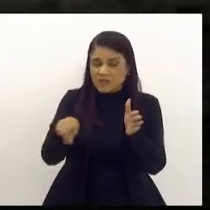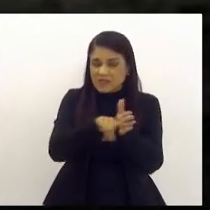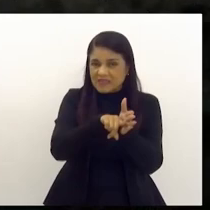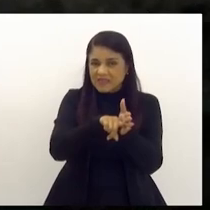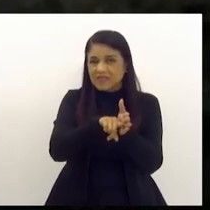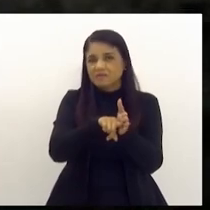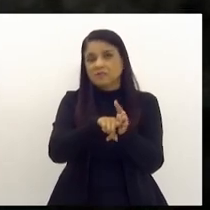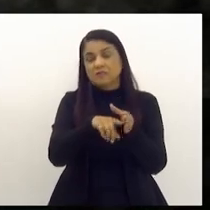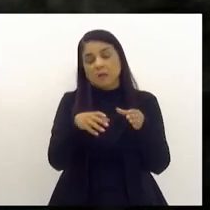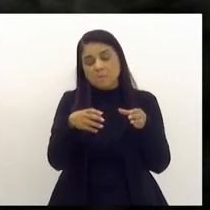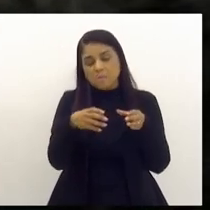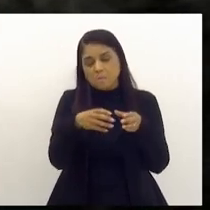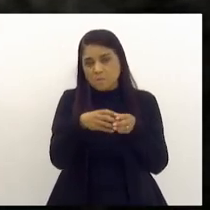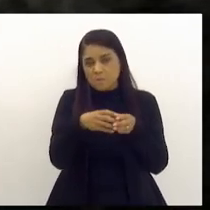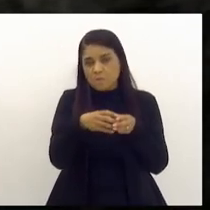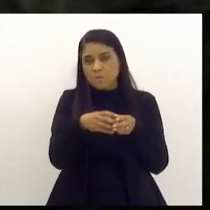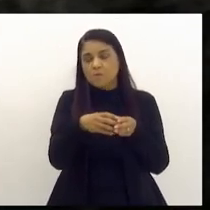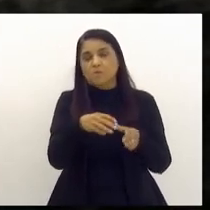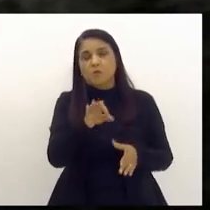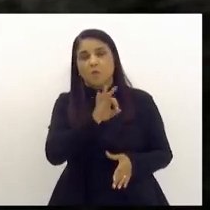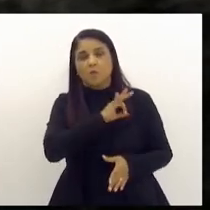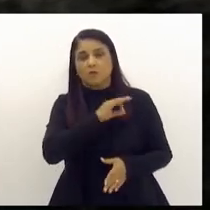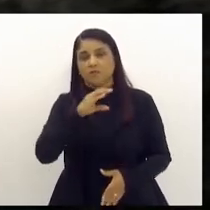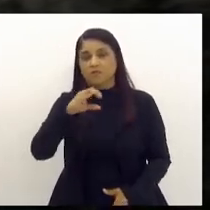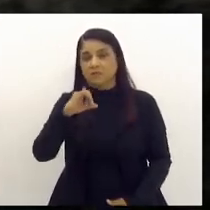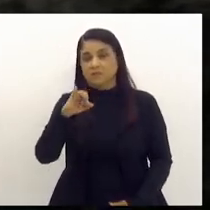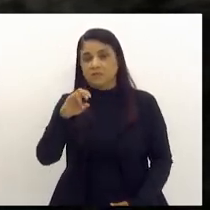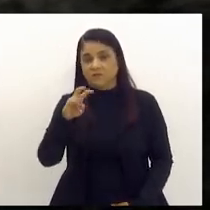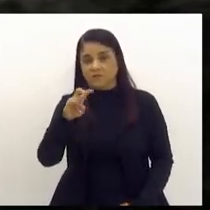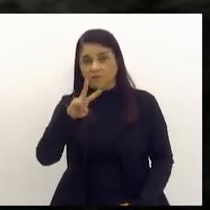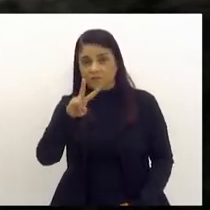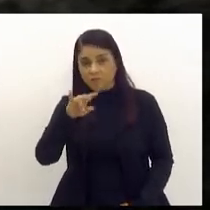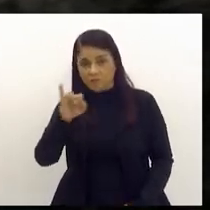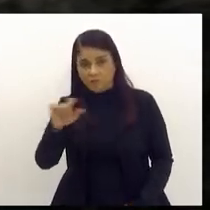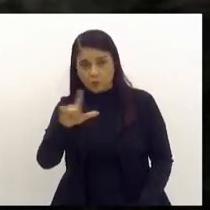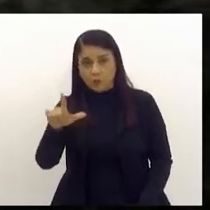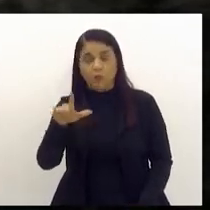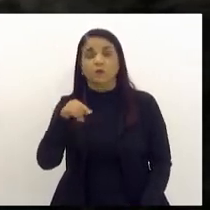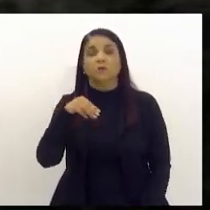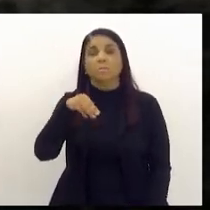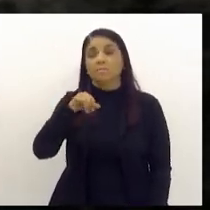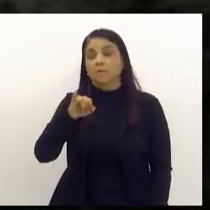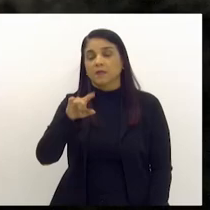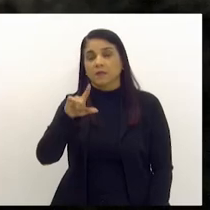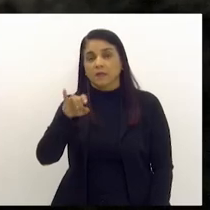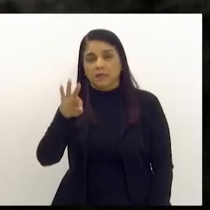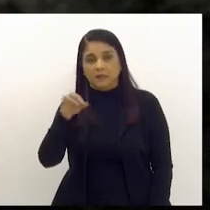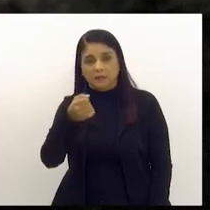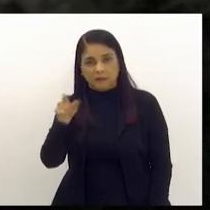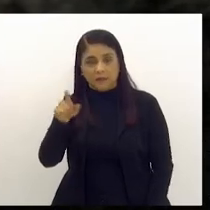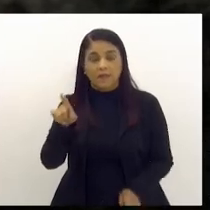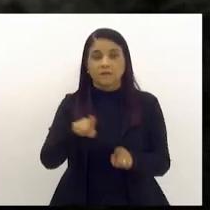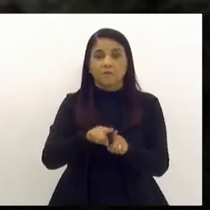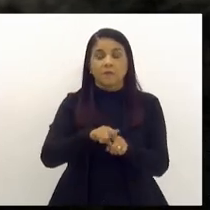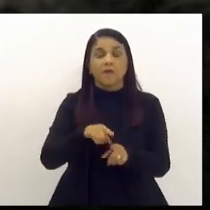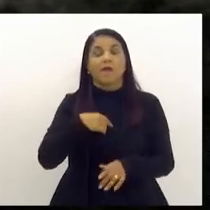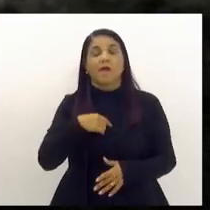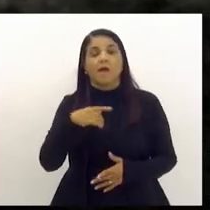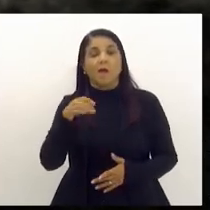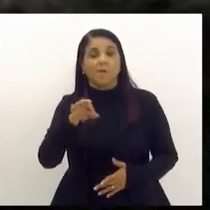na Polícia Civil quanto na Polícia Militar, como também, deputado Carlos Mink, na Polícia